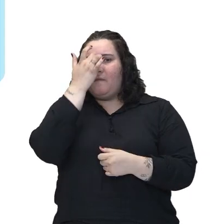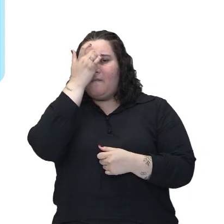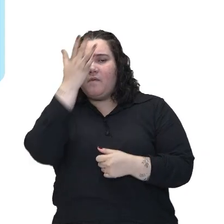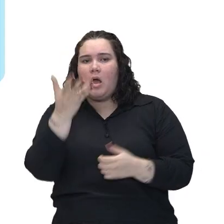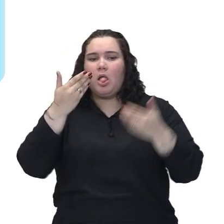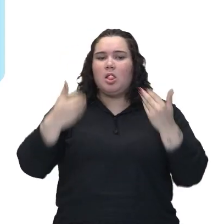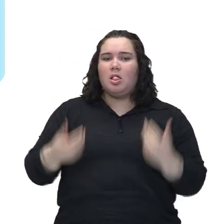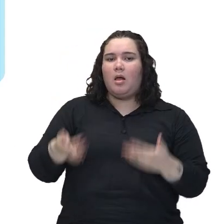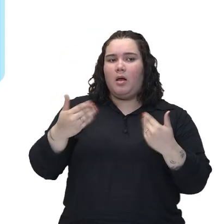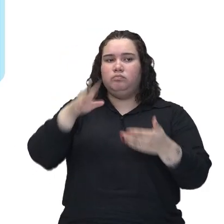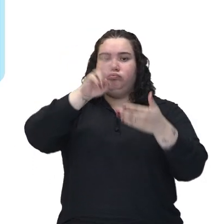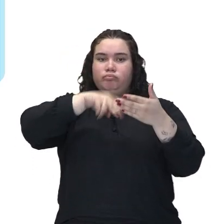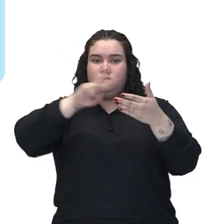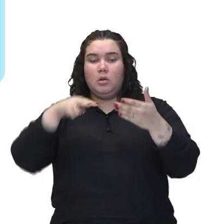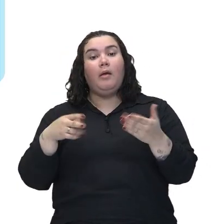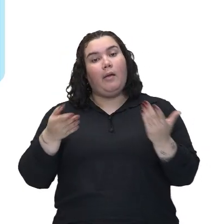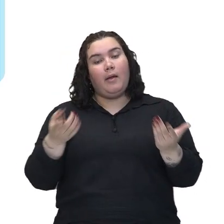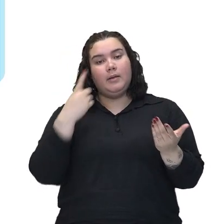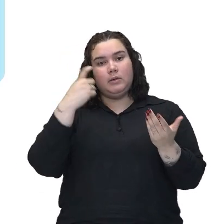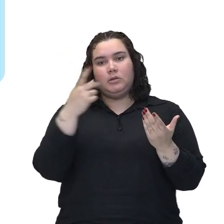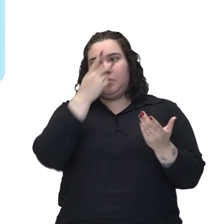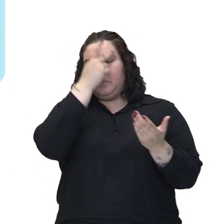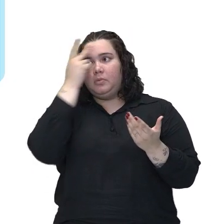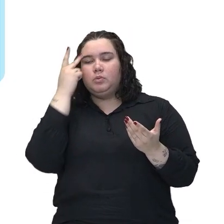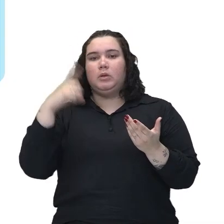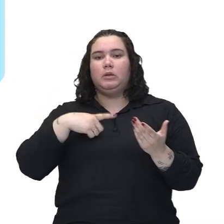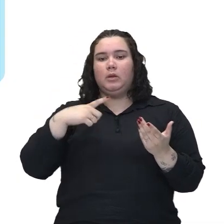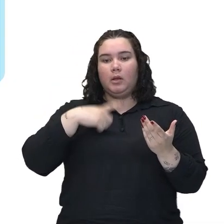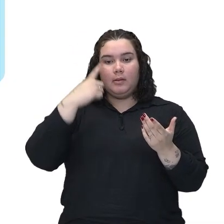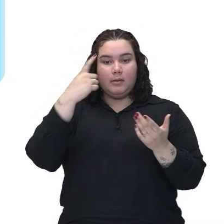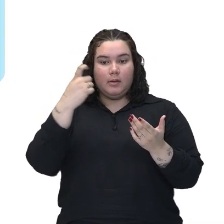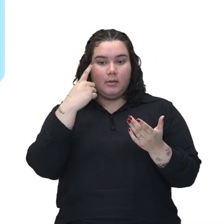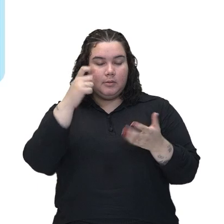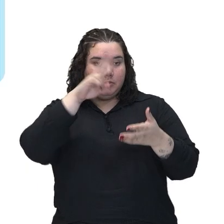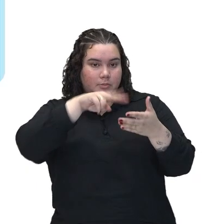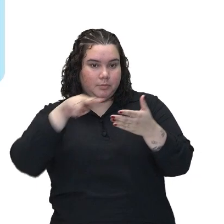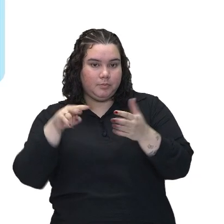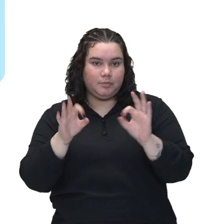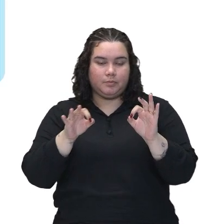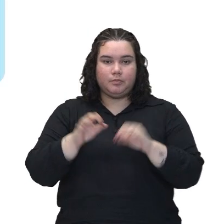com o texto é interessante para a gente ter essa